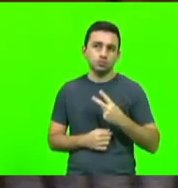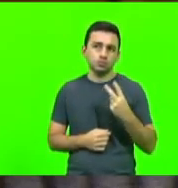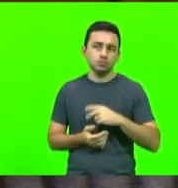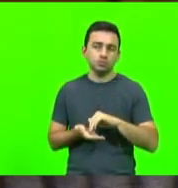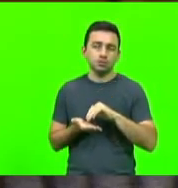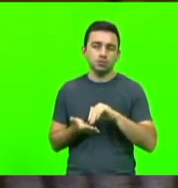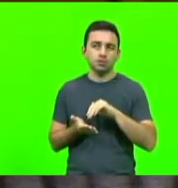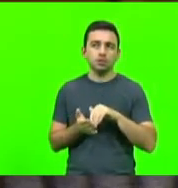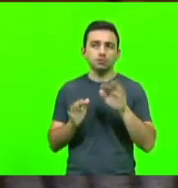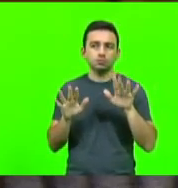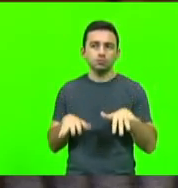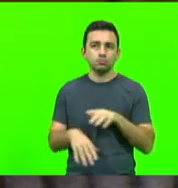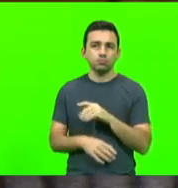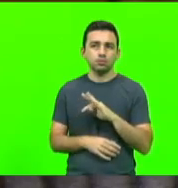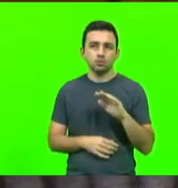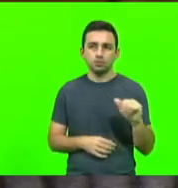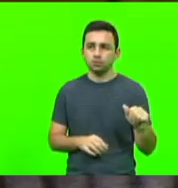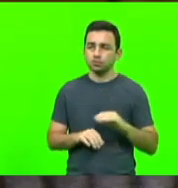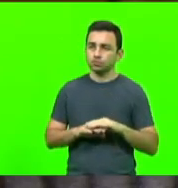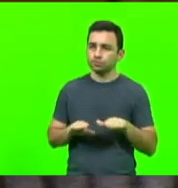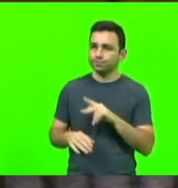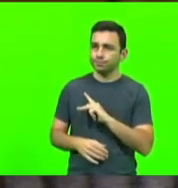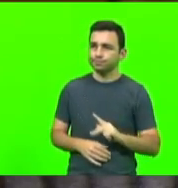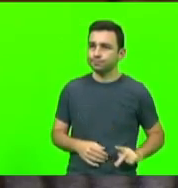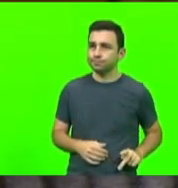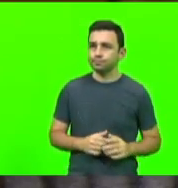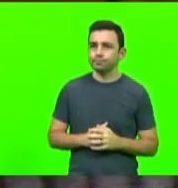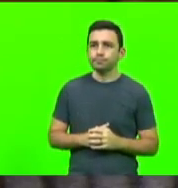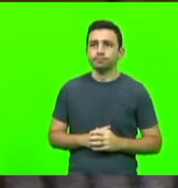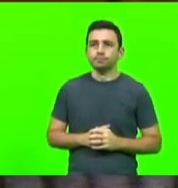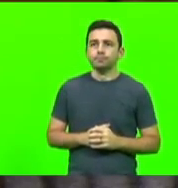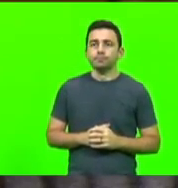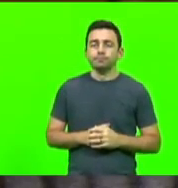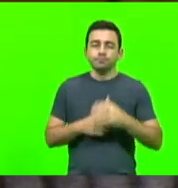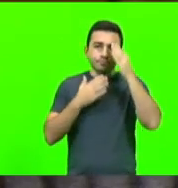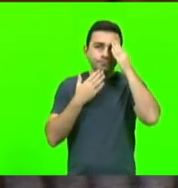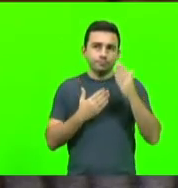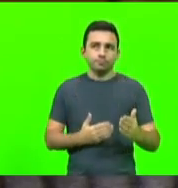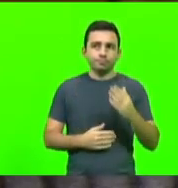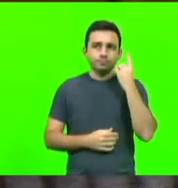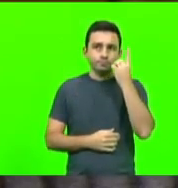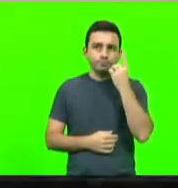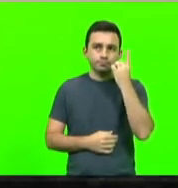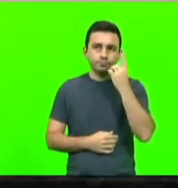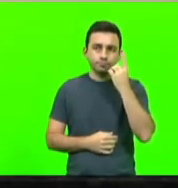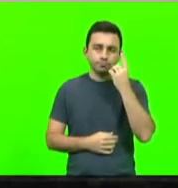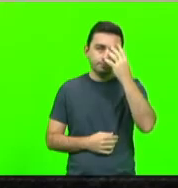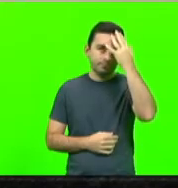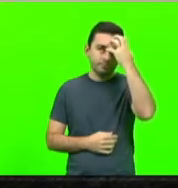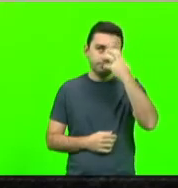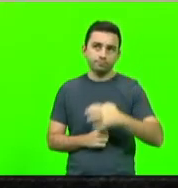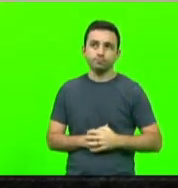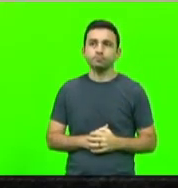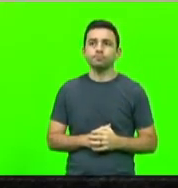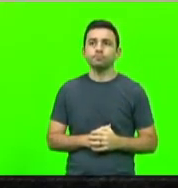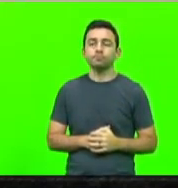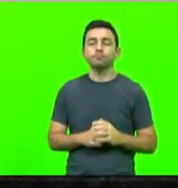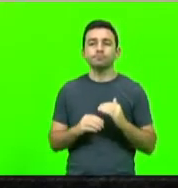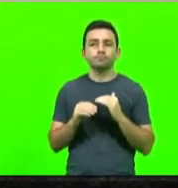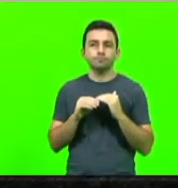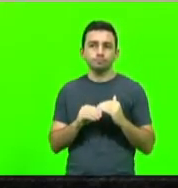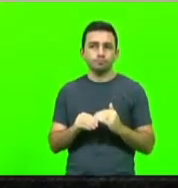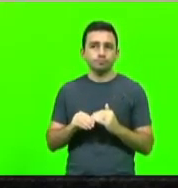a presente ata. Era isso, senhor presidente. Obrigado, deputado Ismael. Em consonância